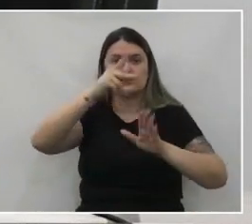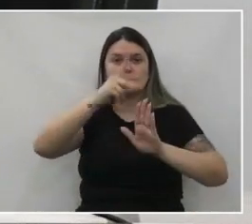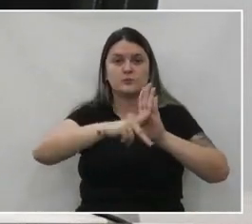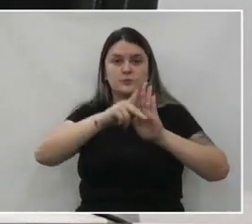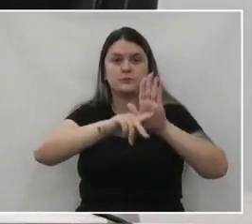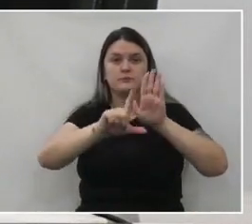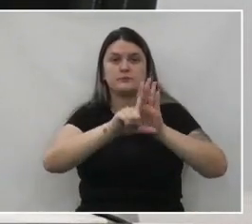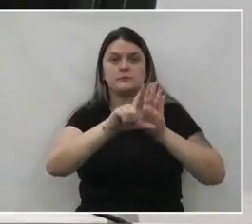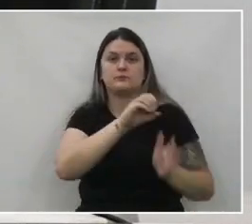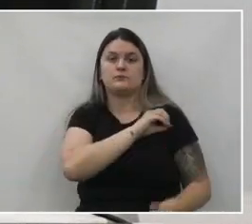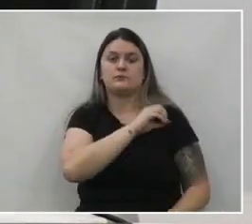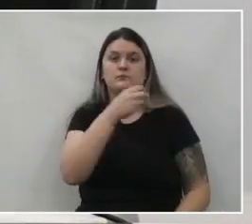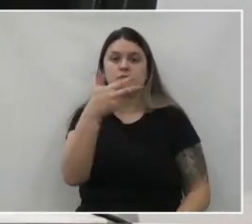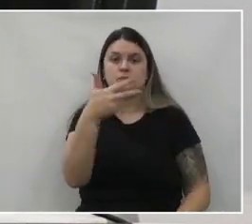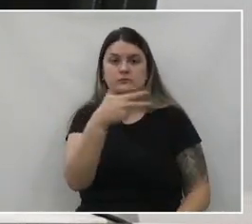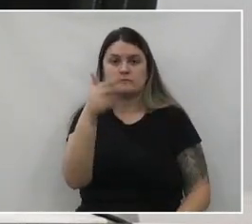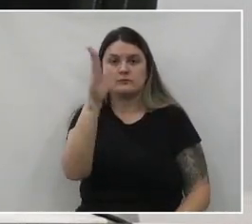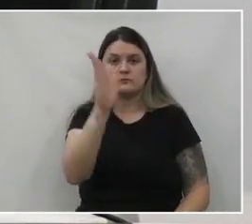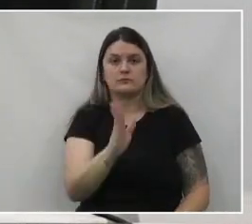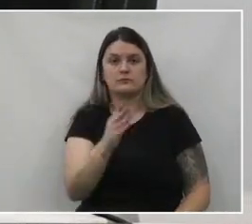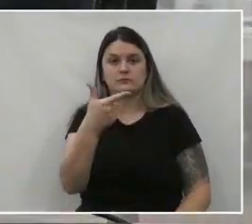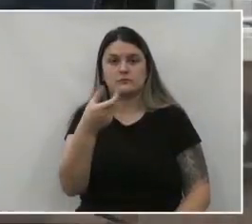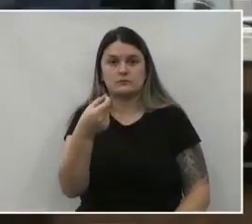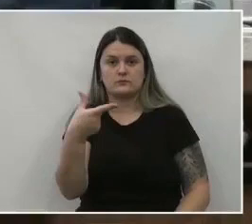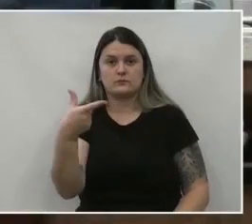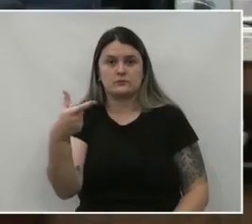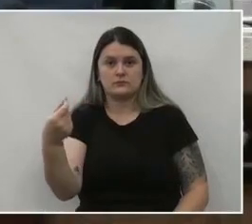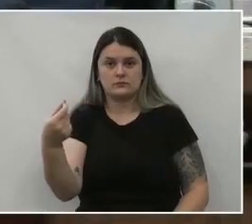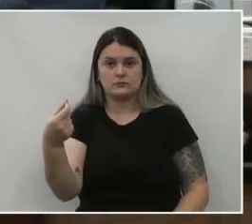de lei ordinária de número 33/2020.